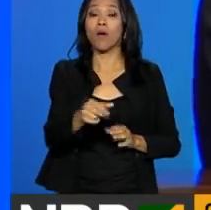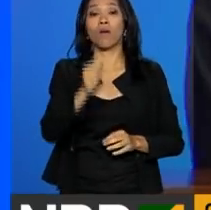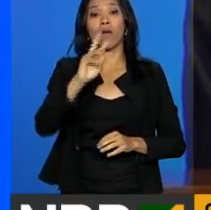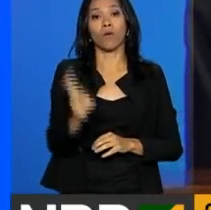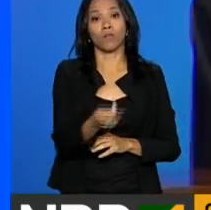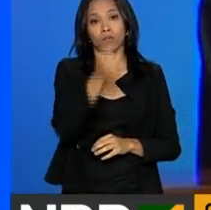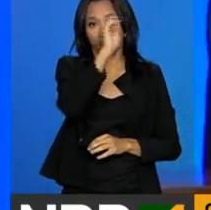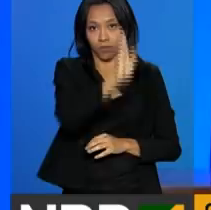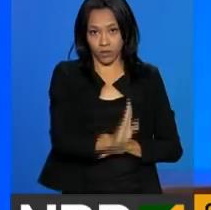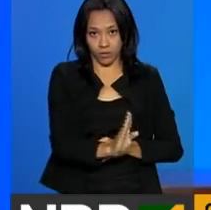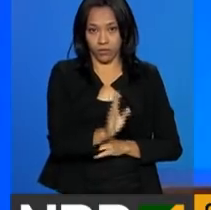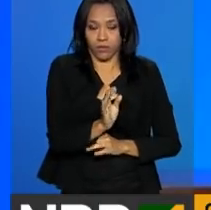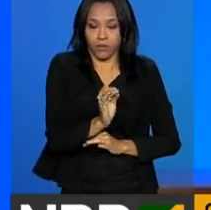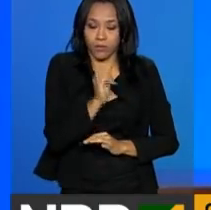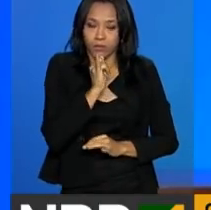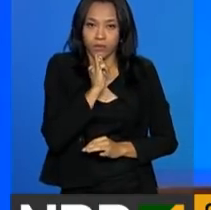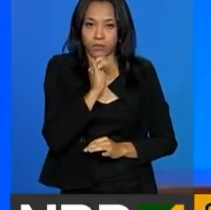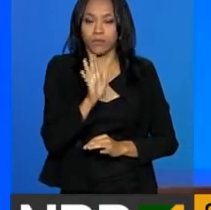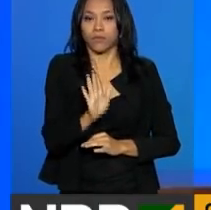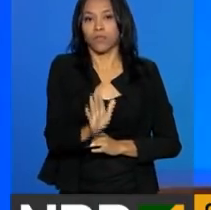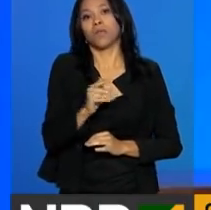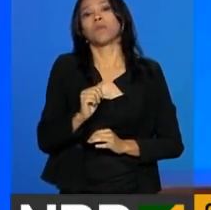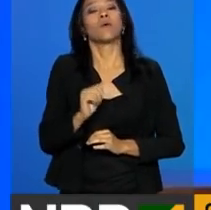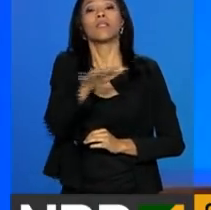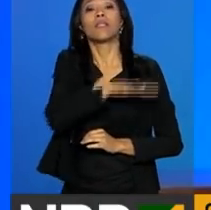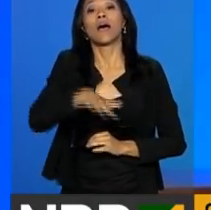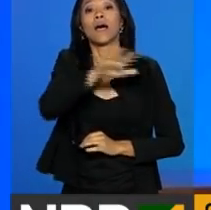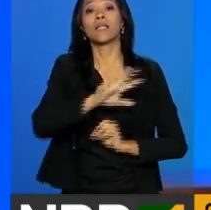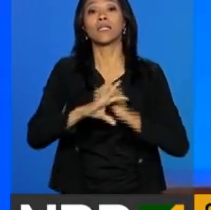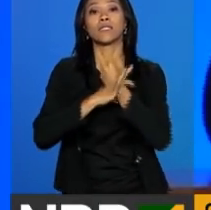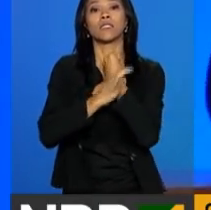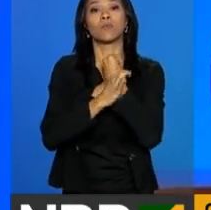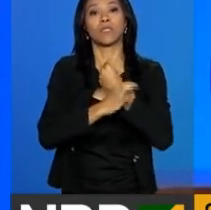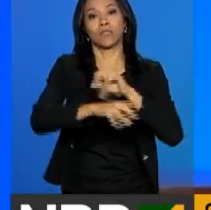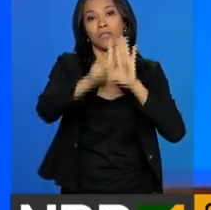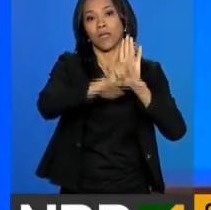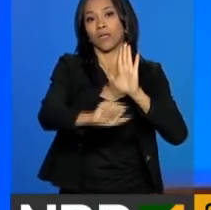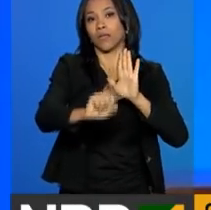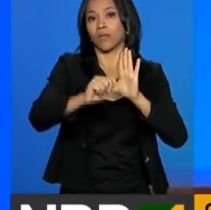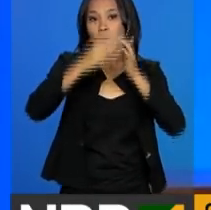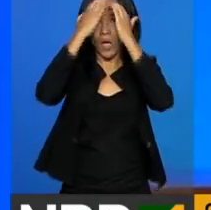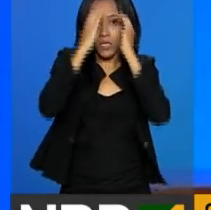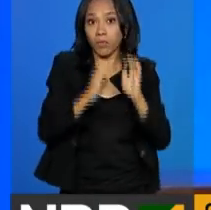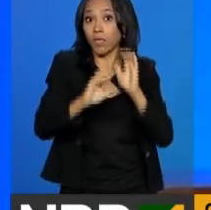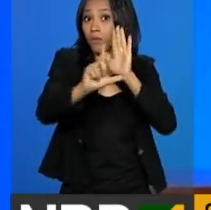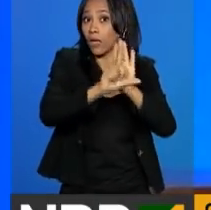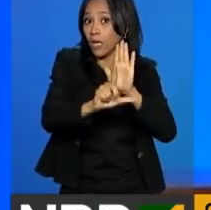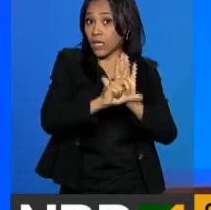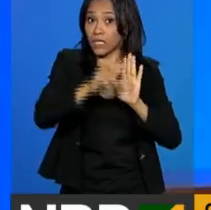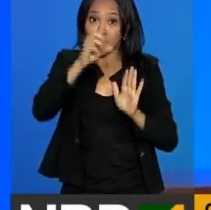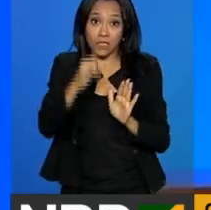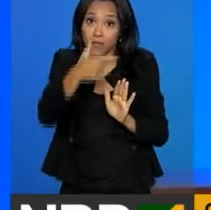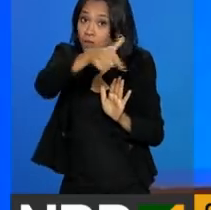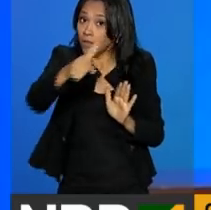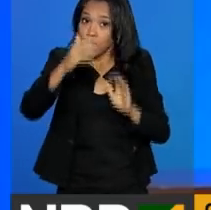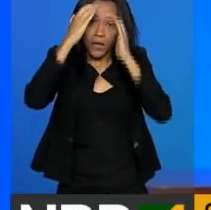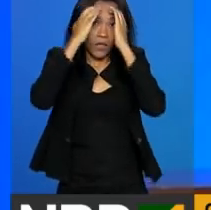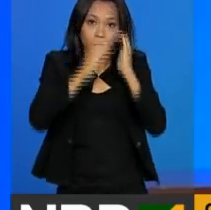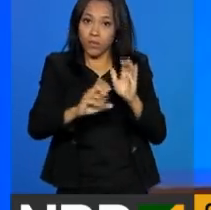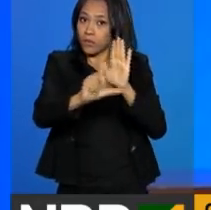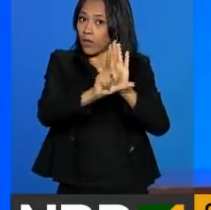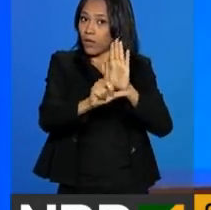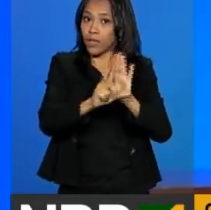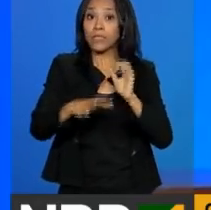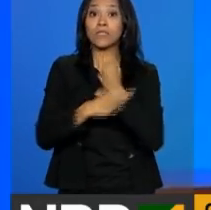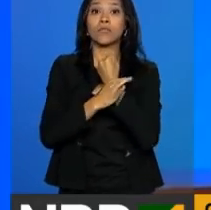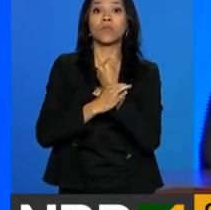primeiro lugar a chamada segurança jurídica se você não tiver segurança jurídica e por isso eu justifico a minha fala inaugural